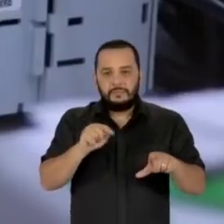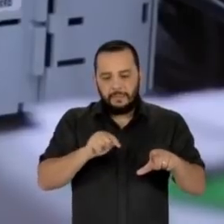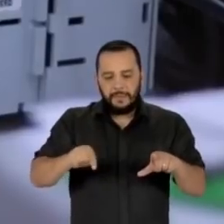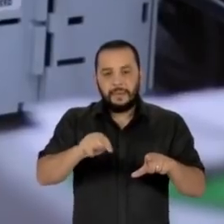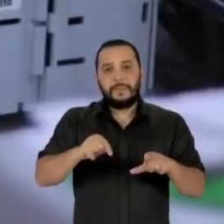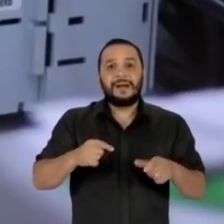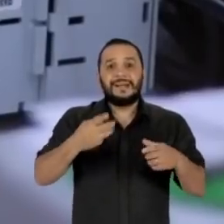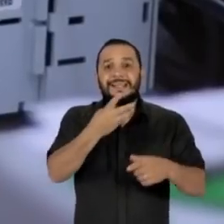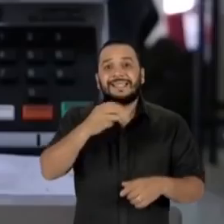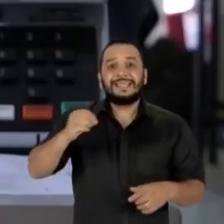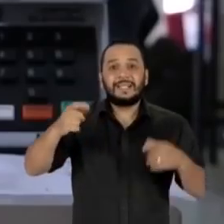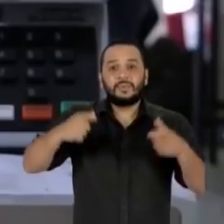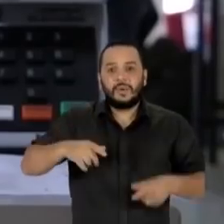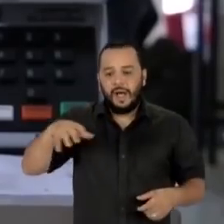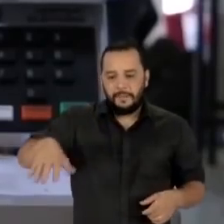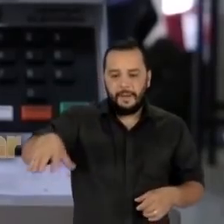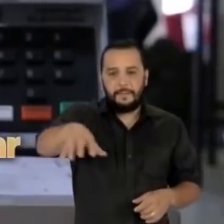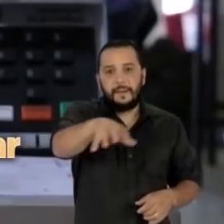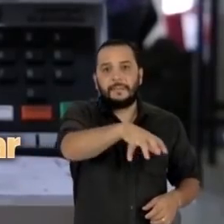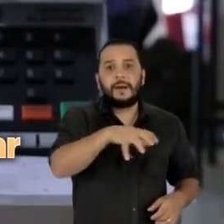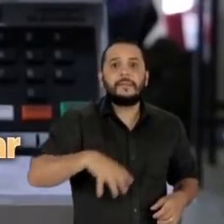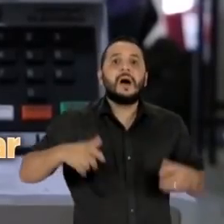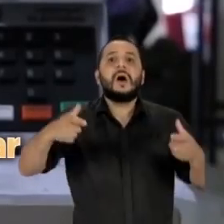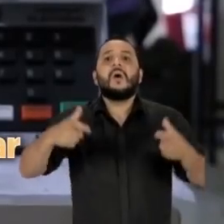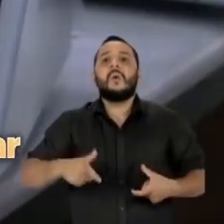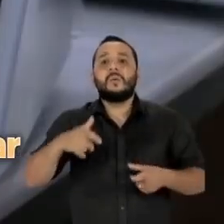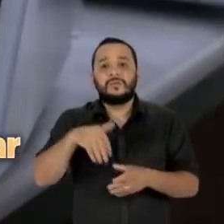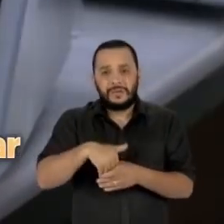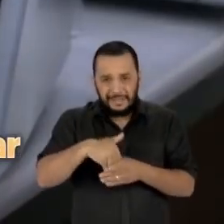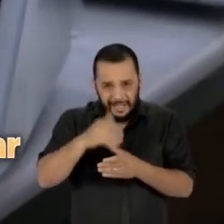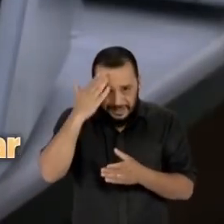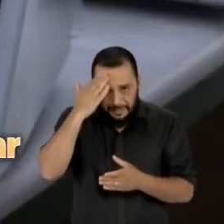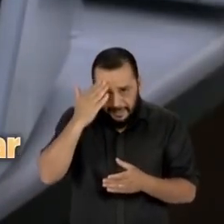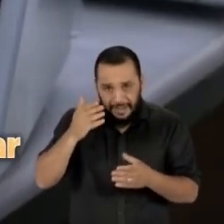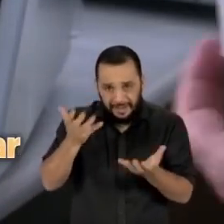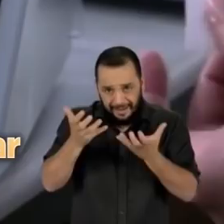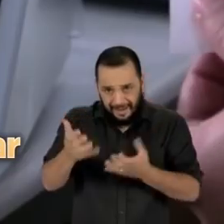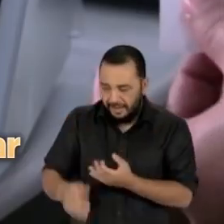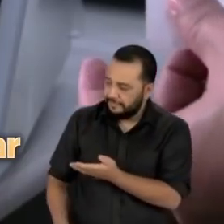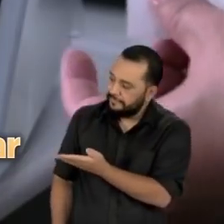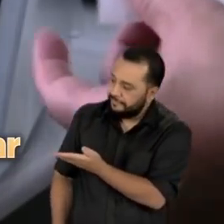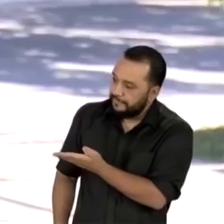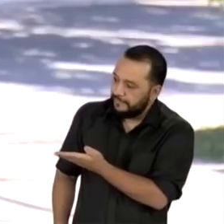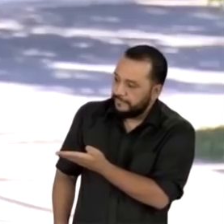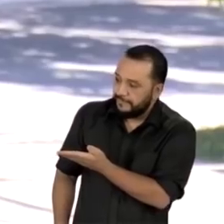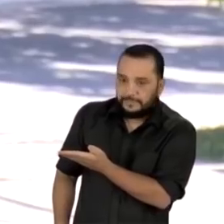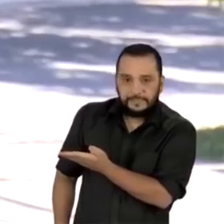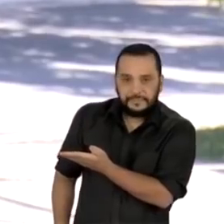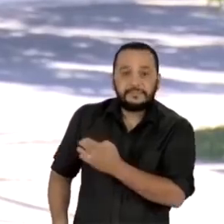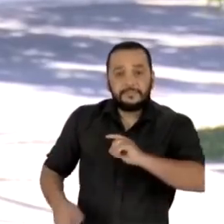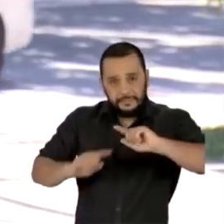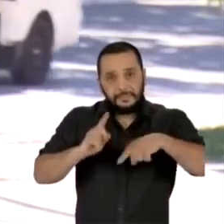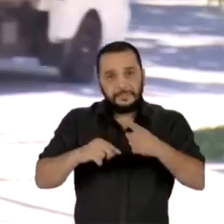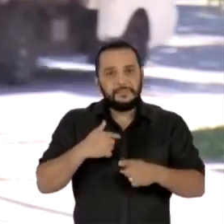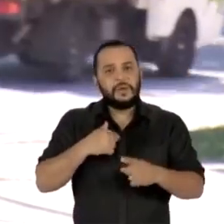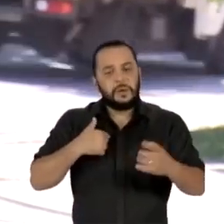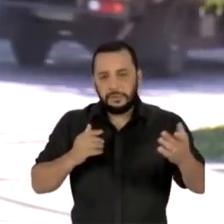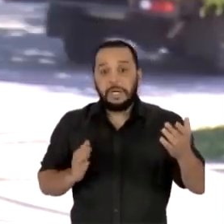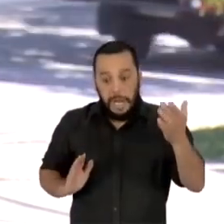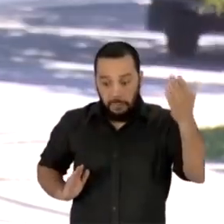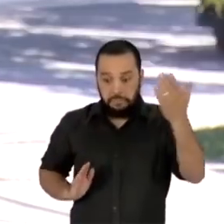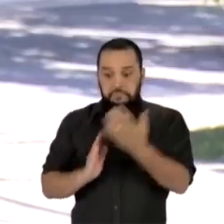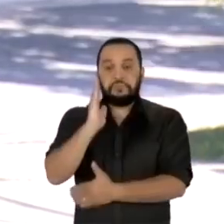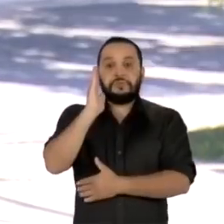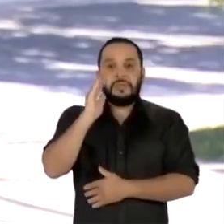300 locais de votação para saber onde votar basta consultar o site da prefeitura depois de eleito um